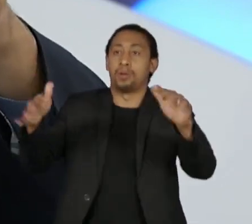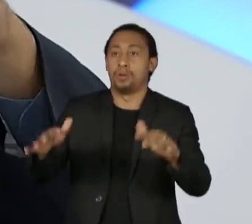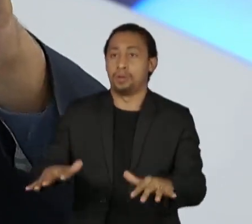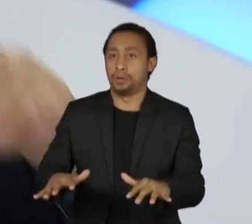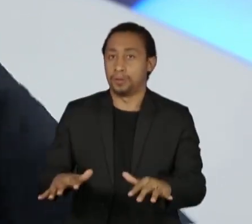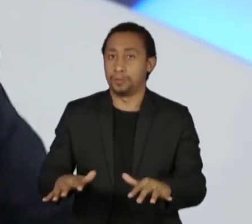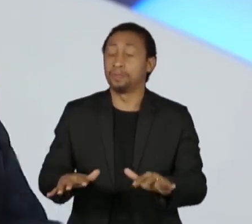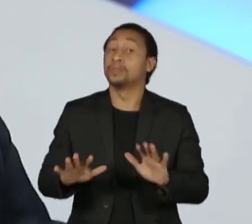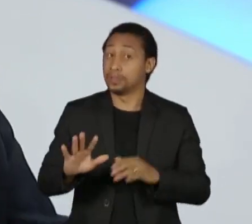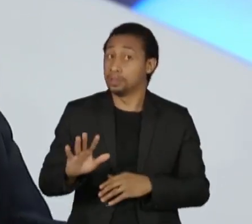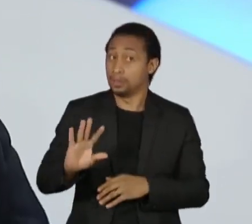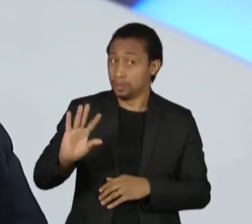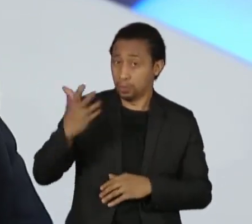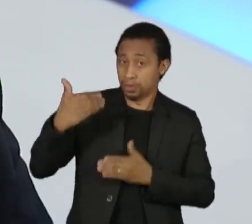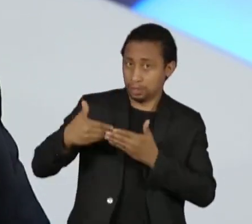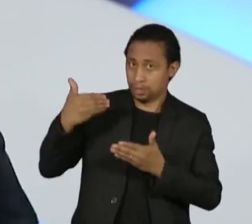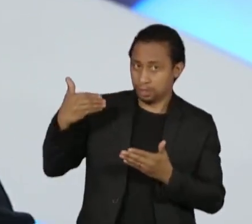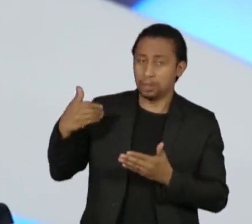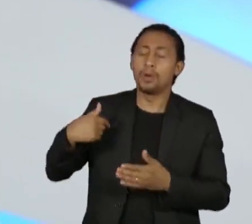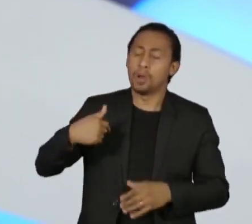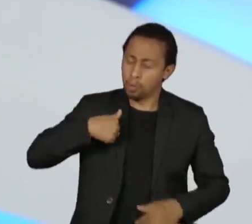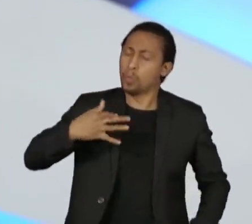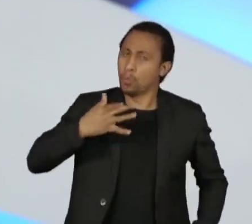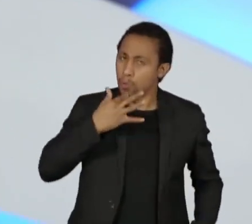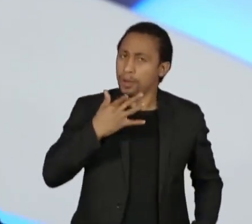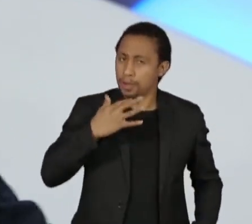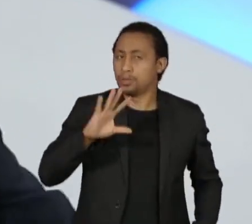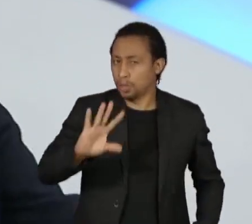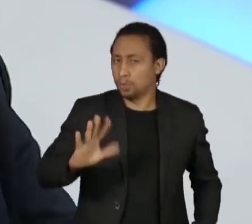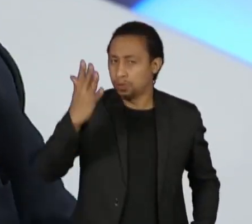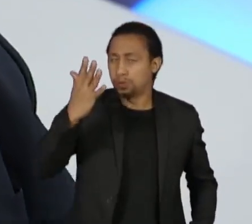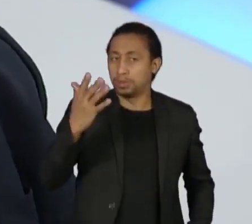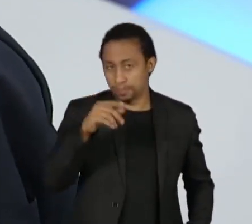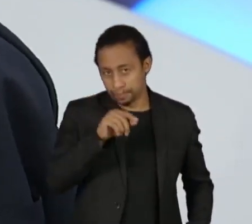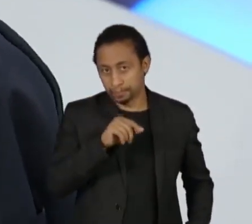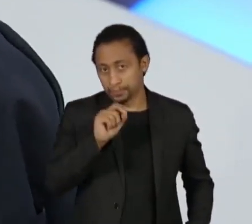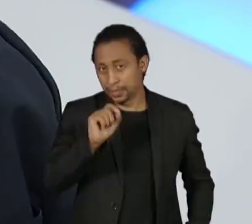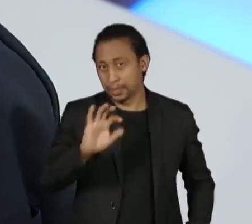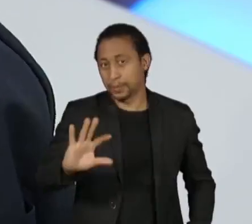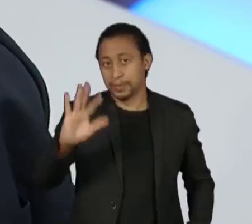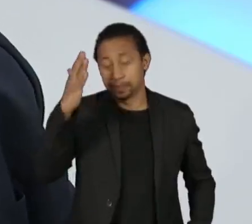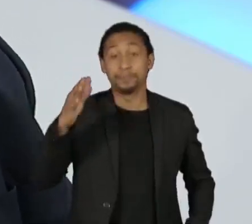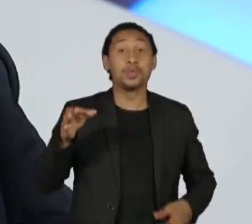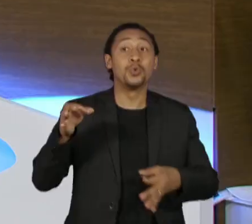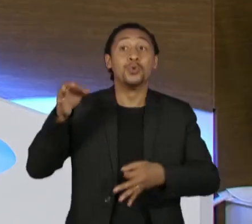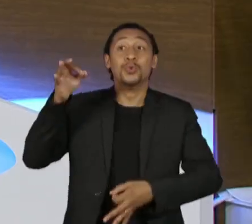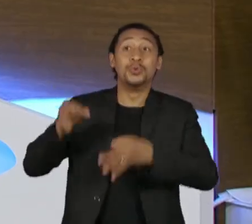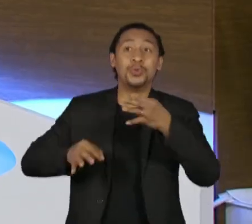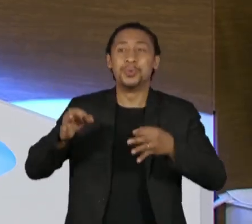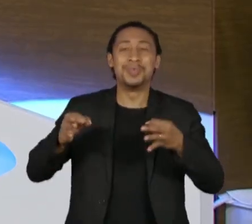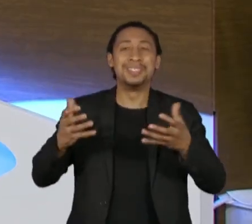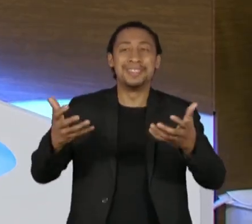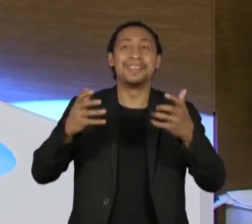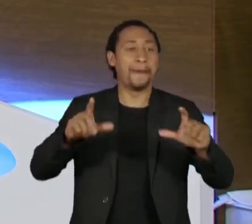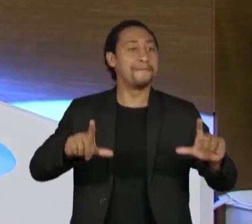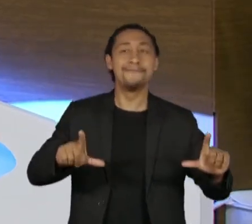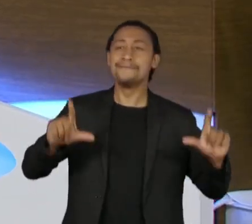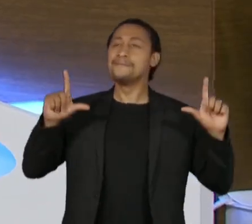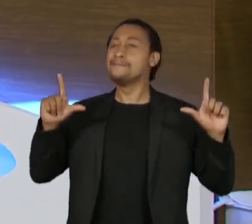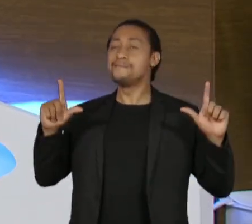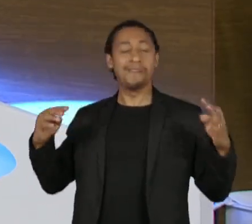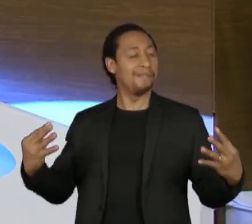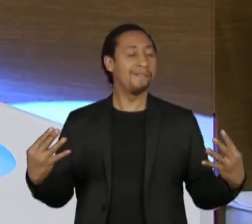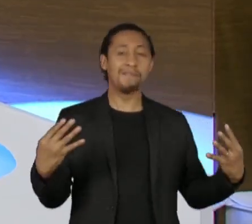tem um caso cármico muito conhecido cargo que em relação a mim que é muito conhecido que é quando o juiz se Encanta pelos holofotes e